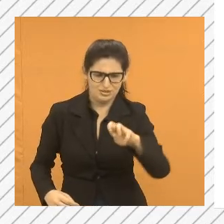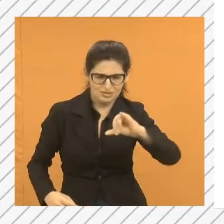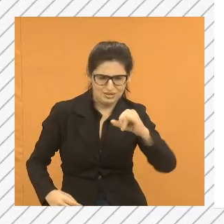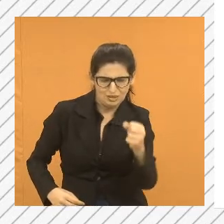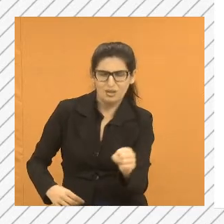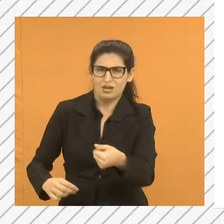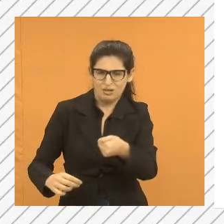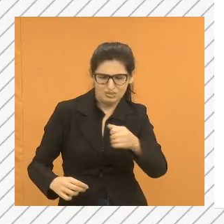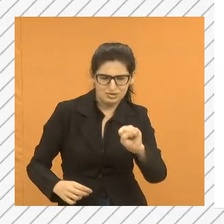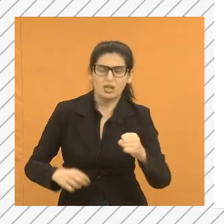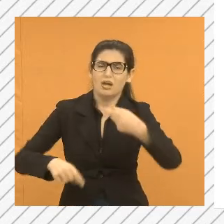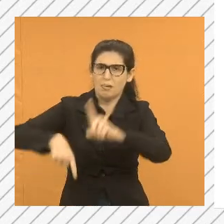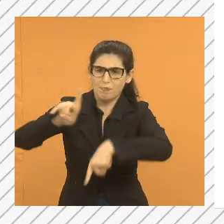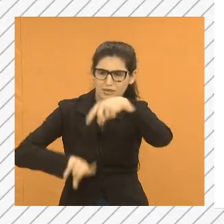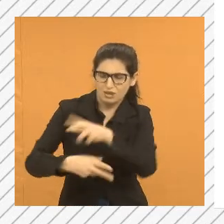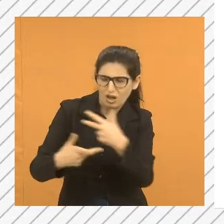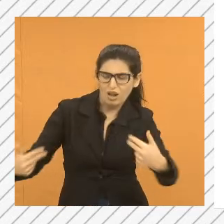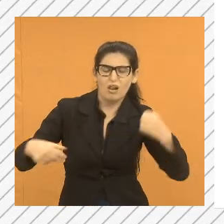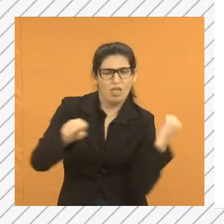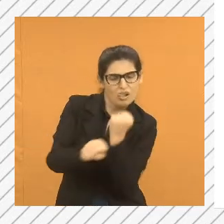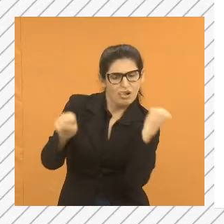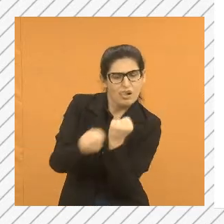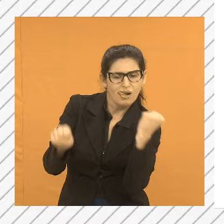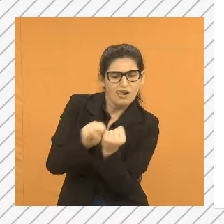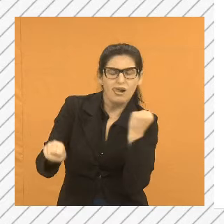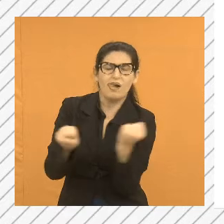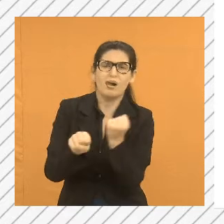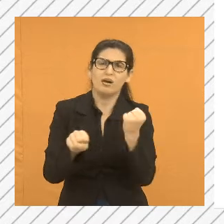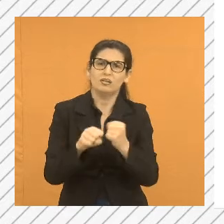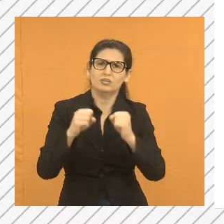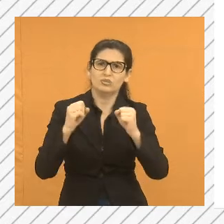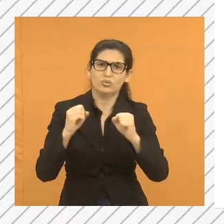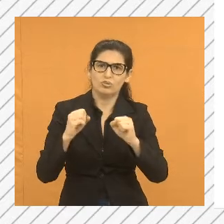são equipamentos que nós estamos comprando para a reforma da UBS Central.